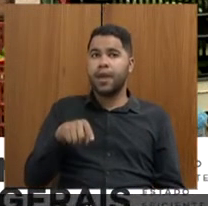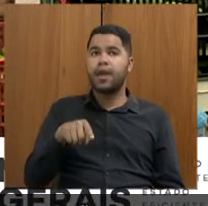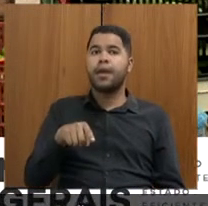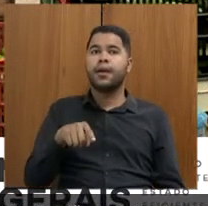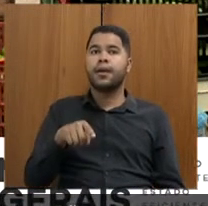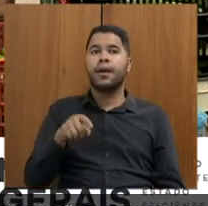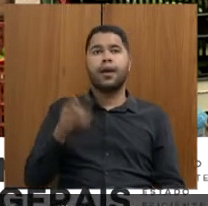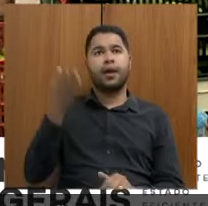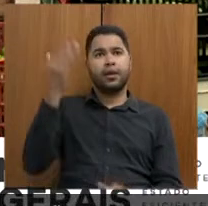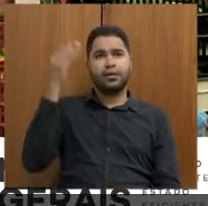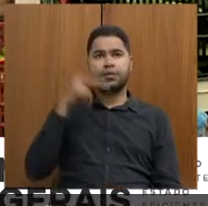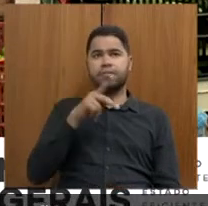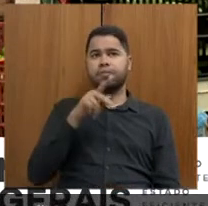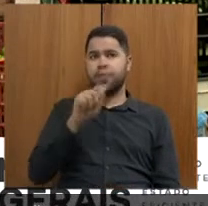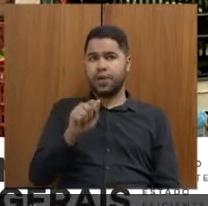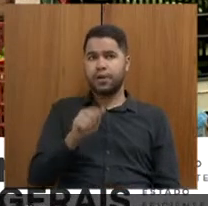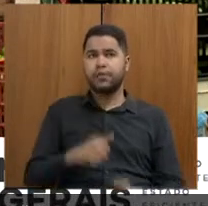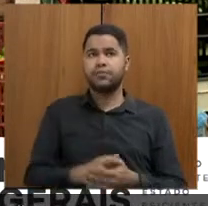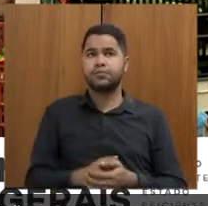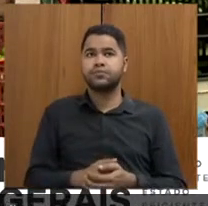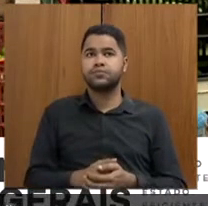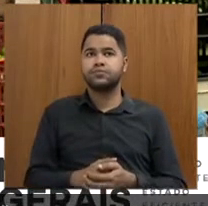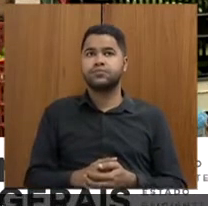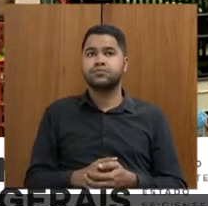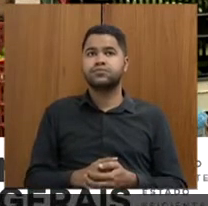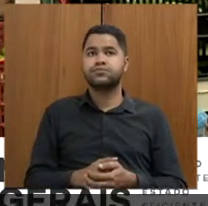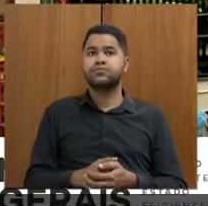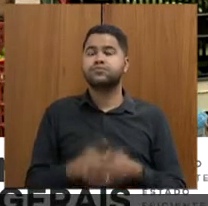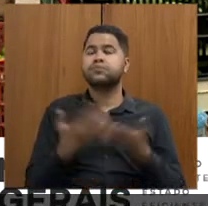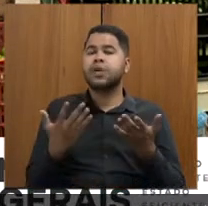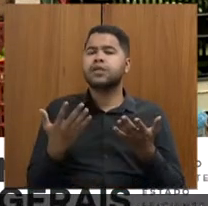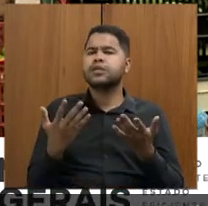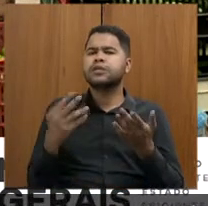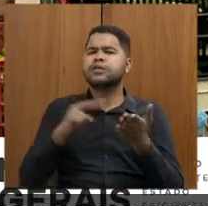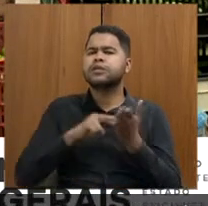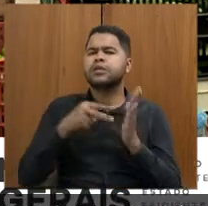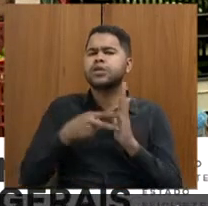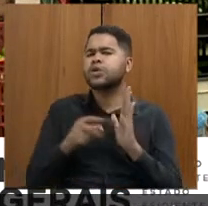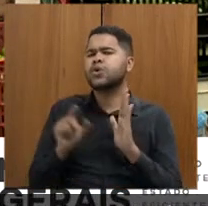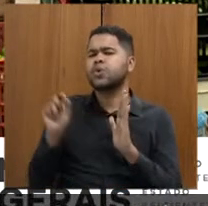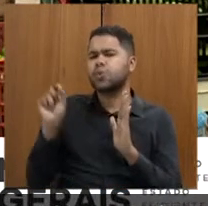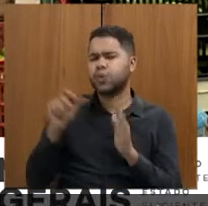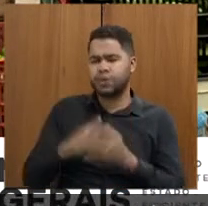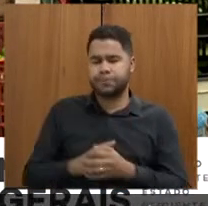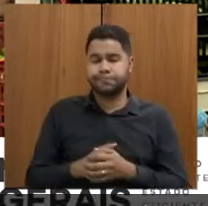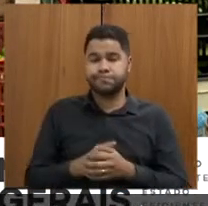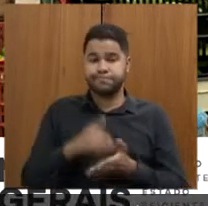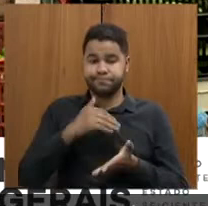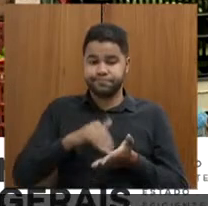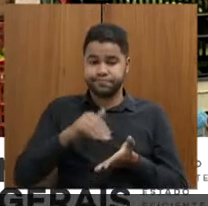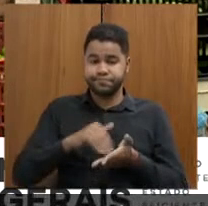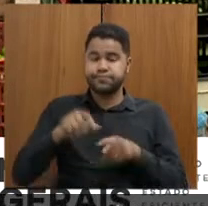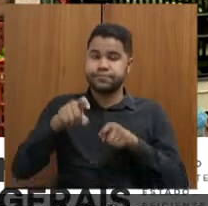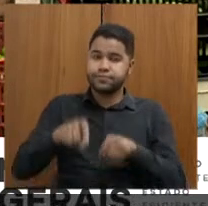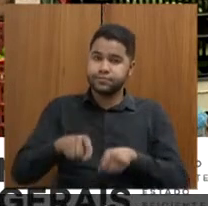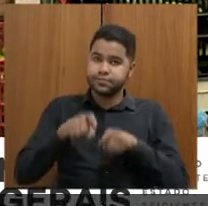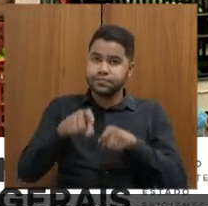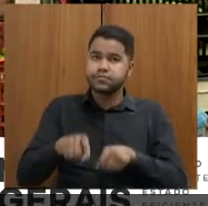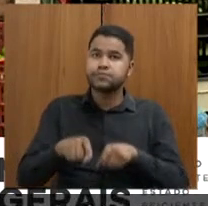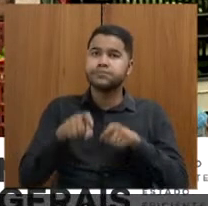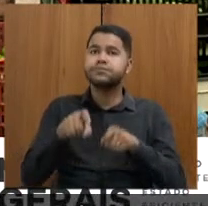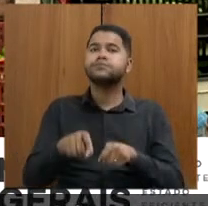antigo pa com doação simultânea que que significa isso é Secretaria da Agricultura